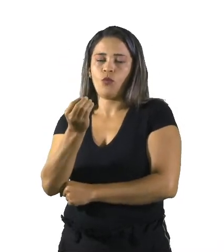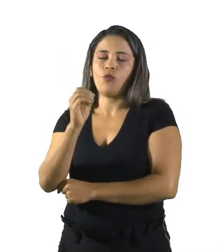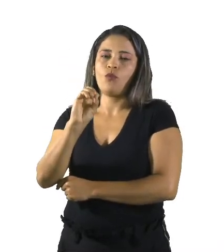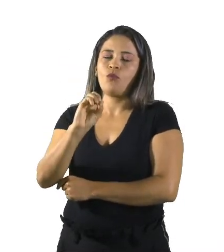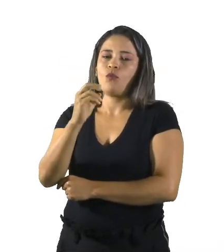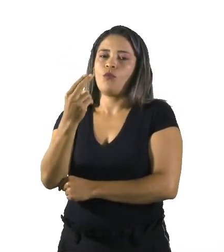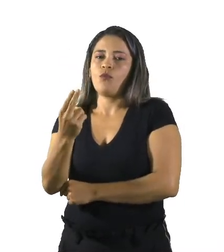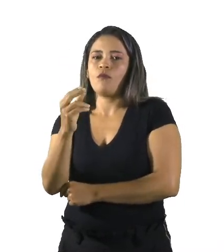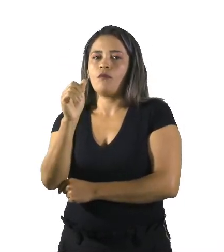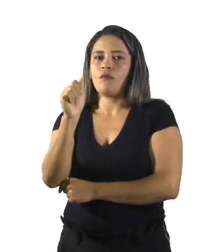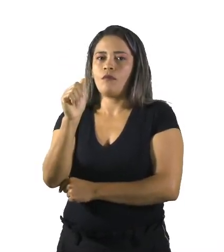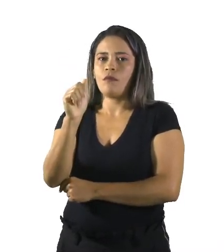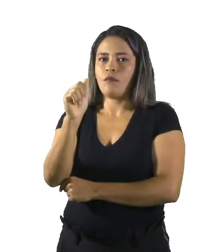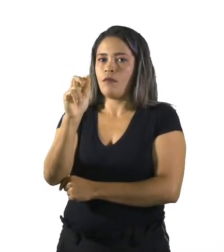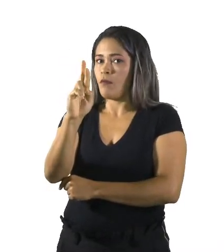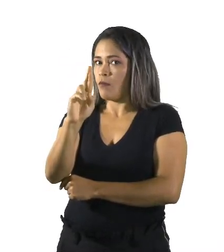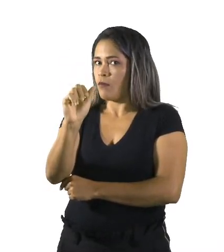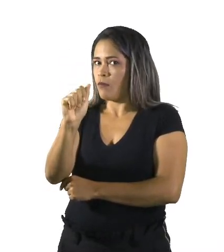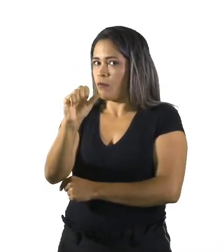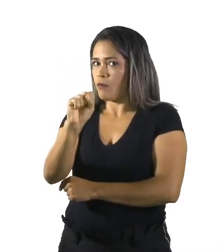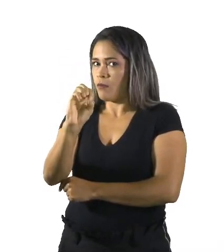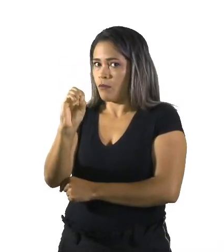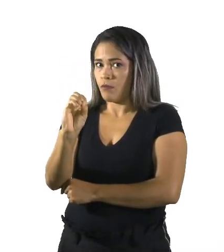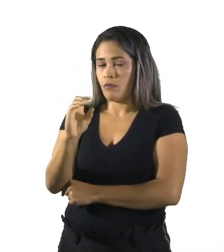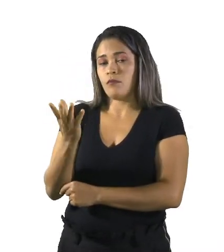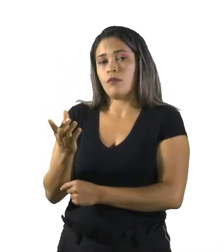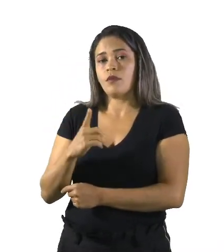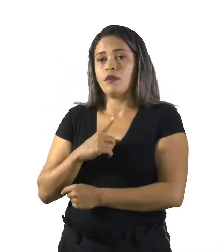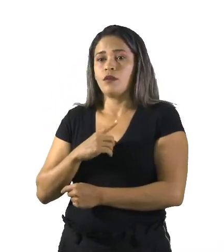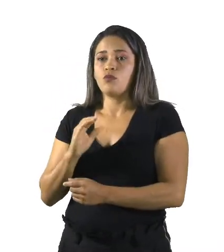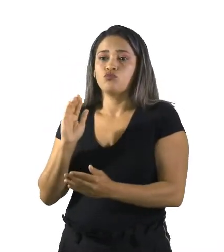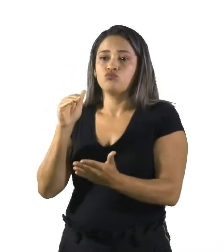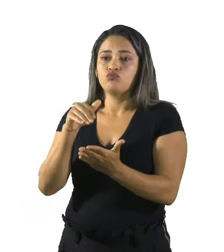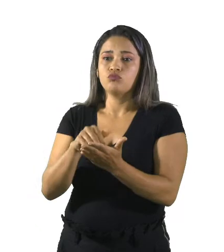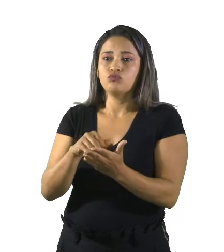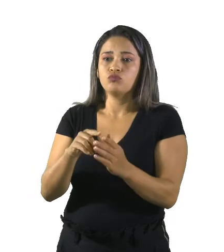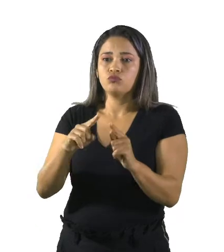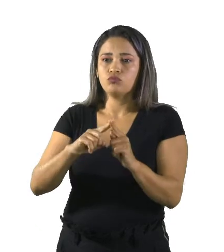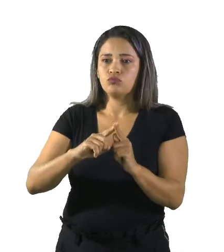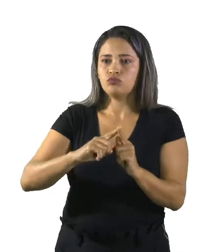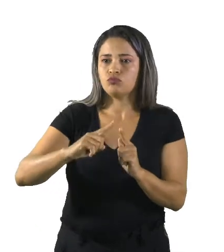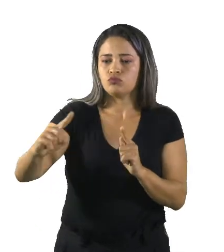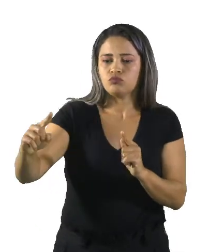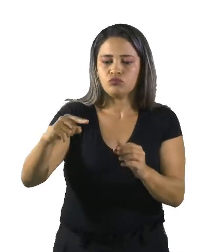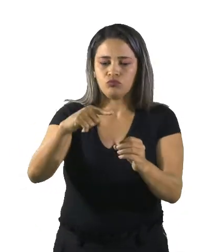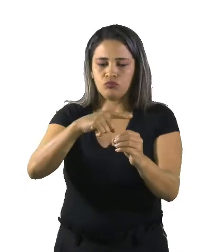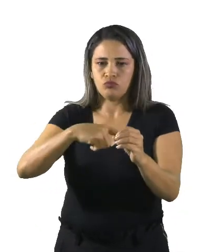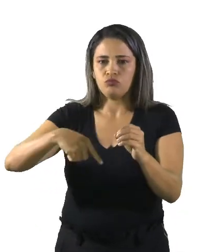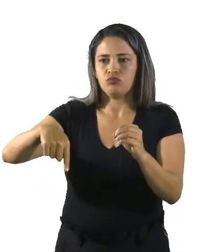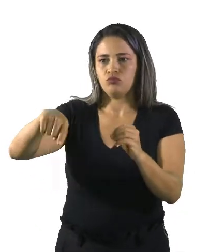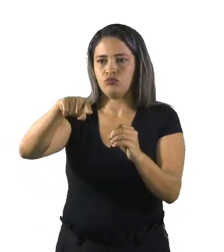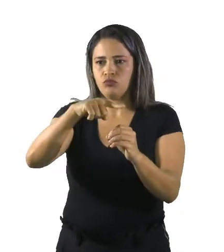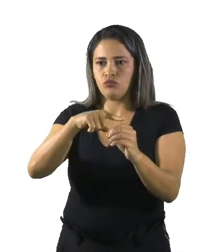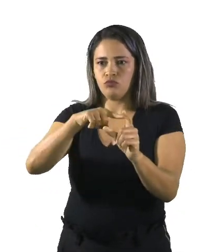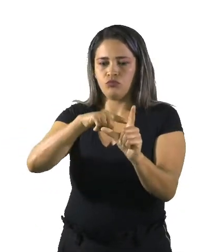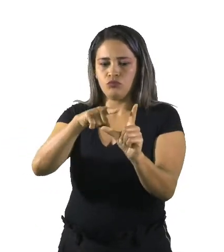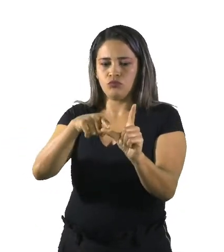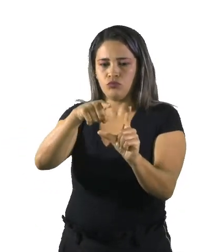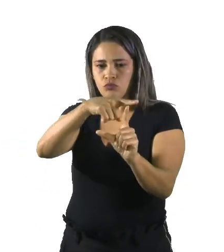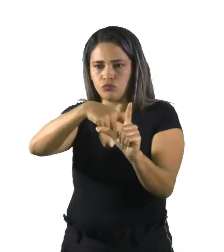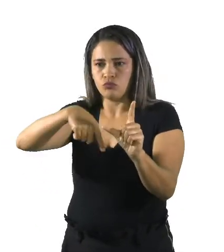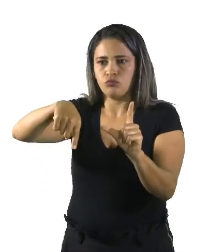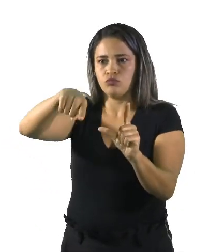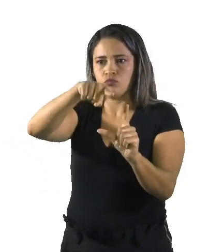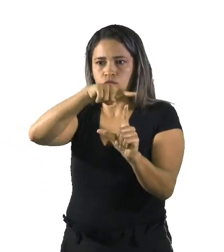por último, nós temos o ângulo inteiro. Como a própria palavra já diz, ângulo inteiro é aquele que representa uma volta